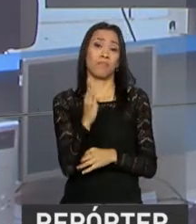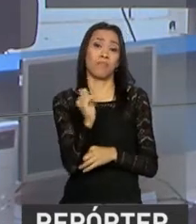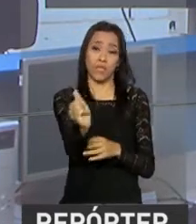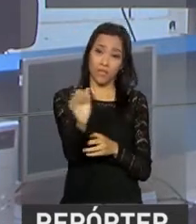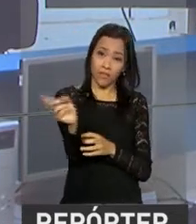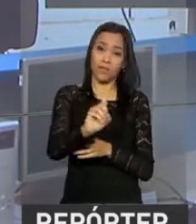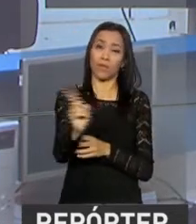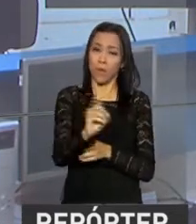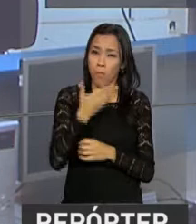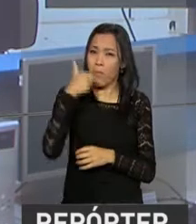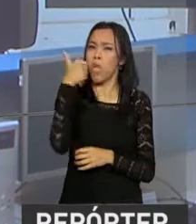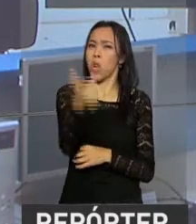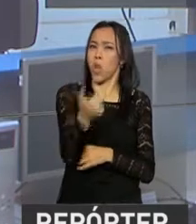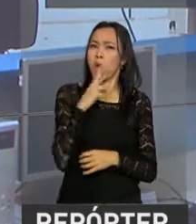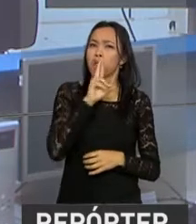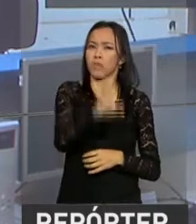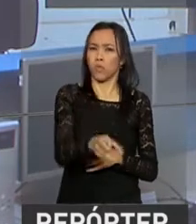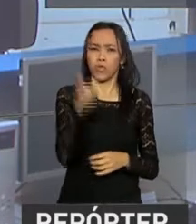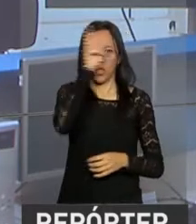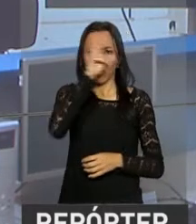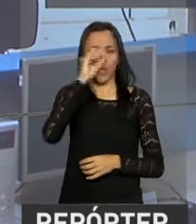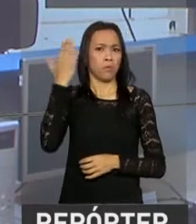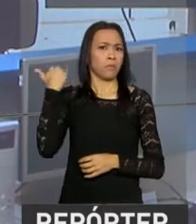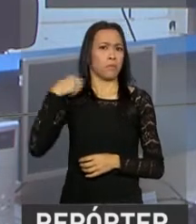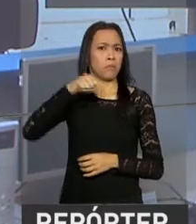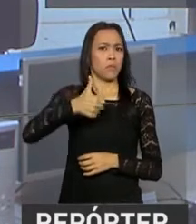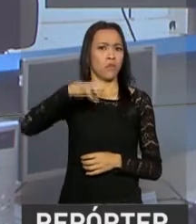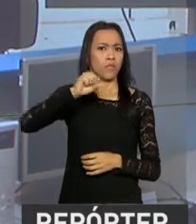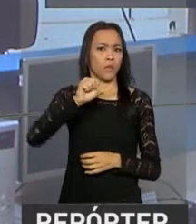desde o início da série histórica em 1989